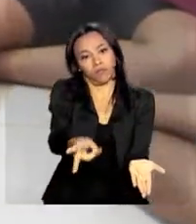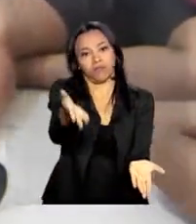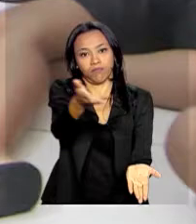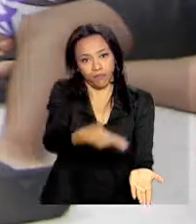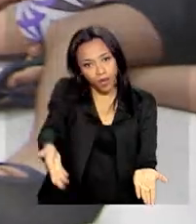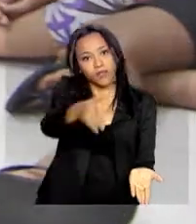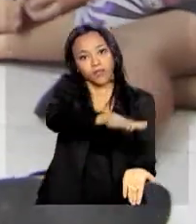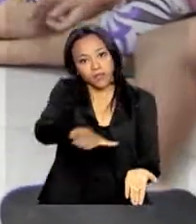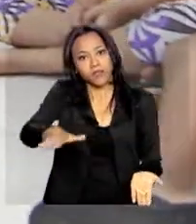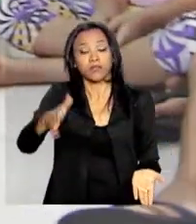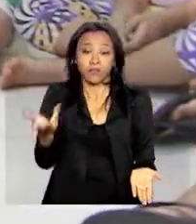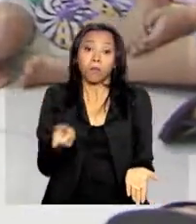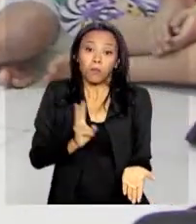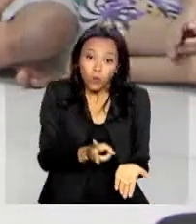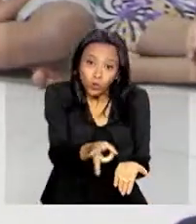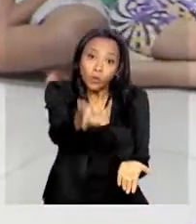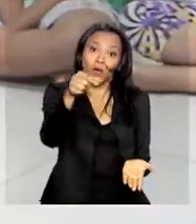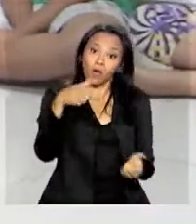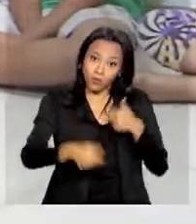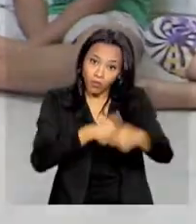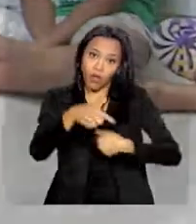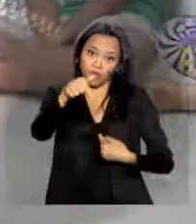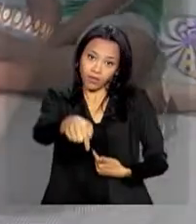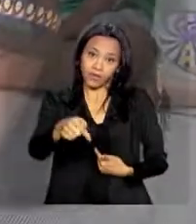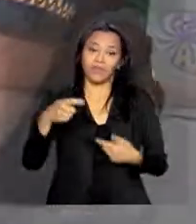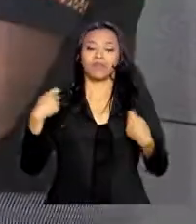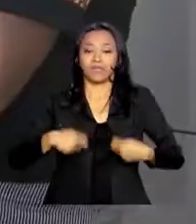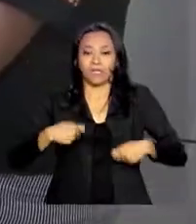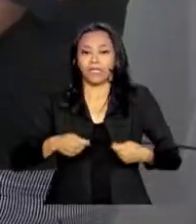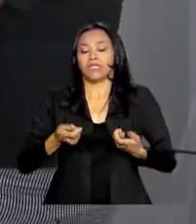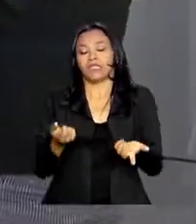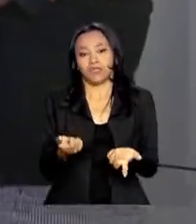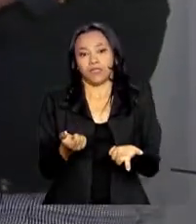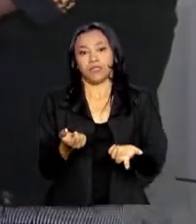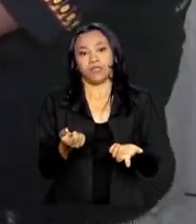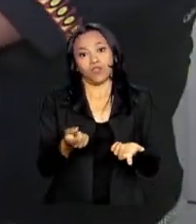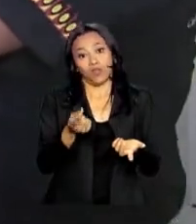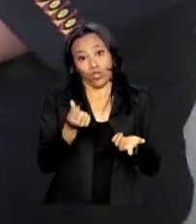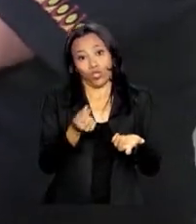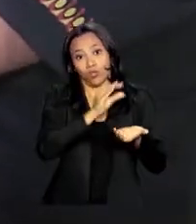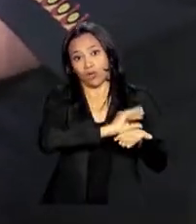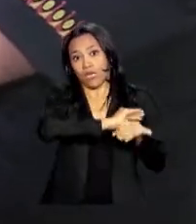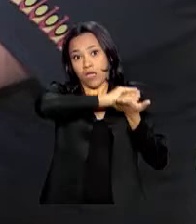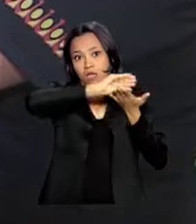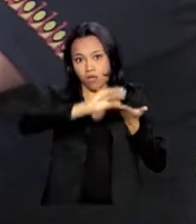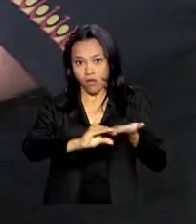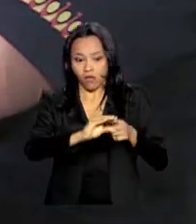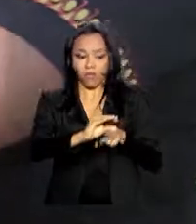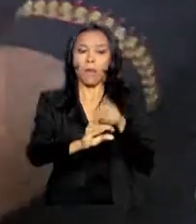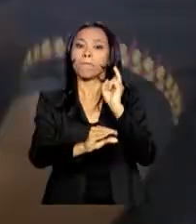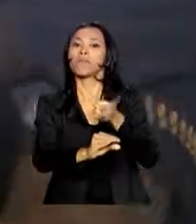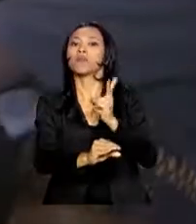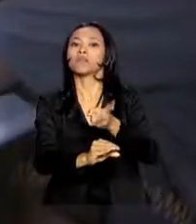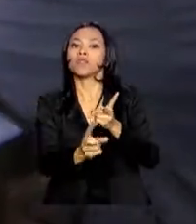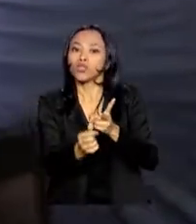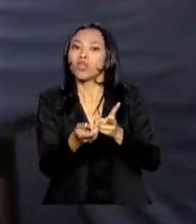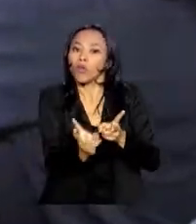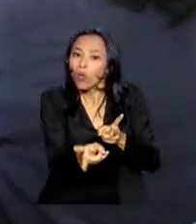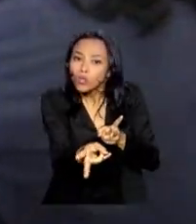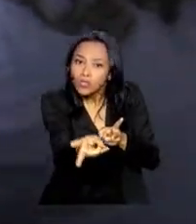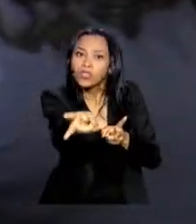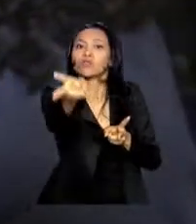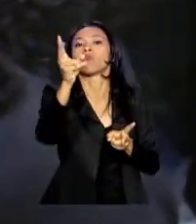então manter o serviço continuado então ter recursos que entram no ponto e mantém esse serviço continuado